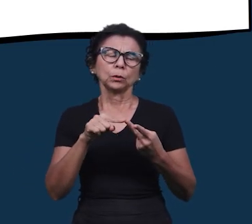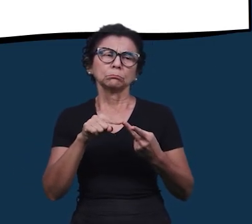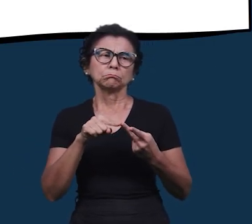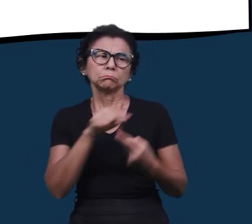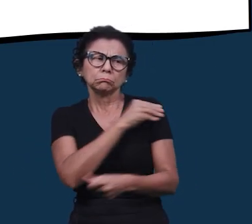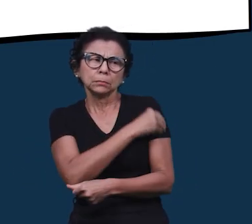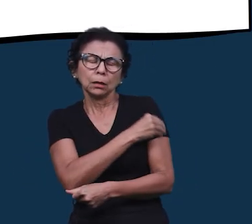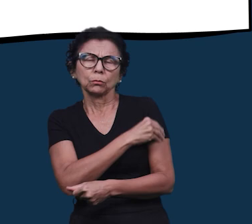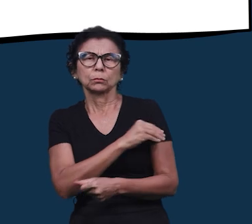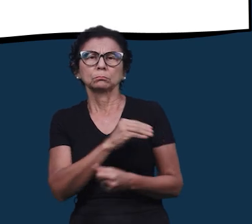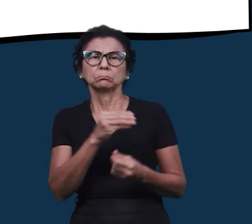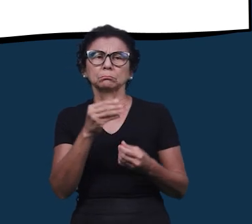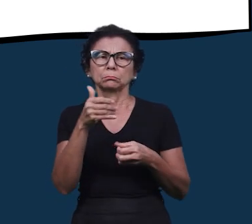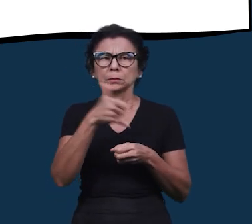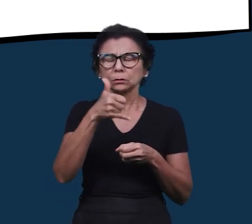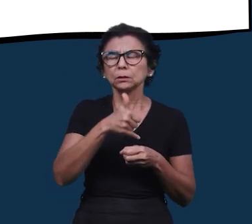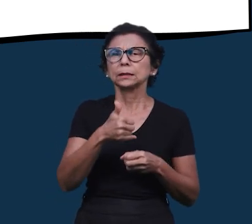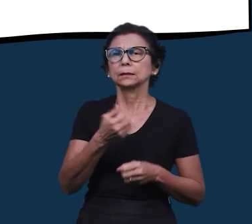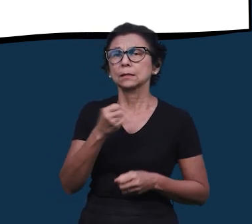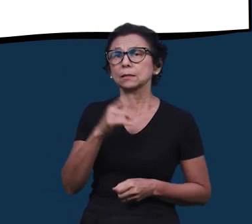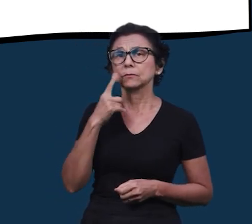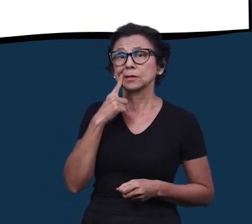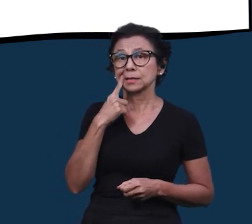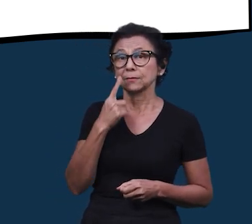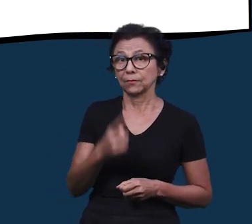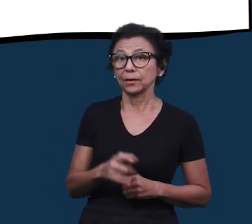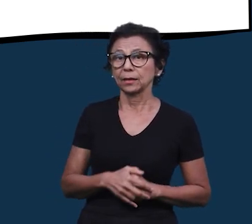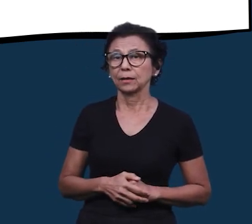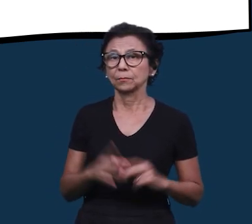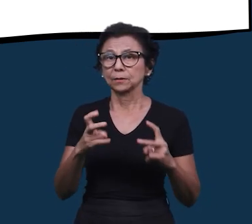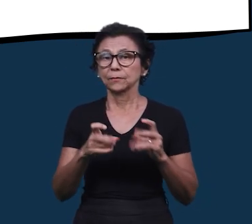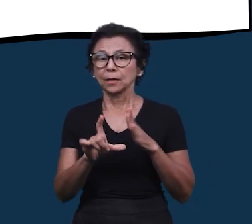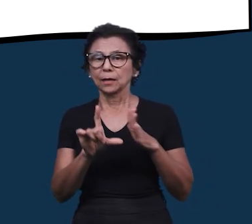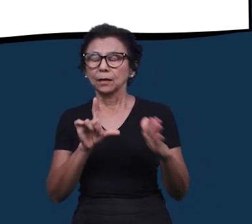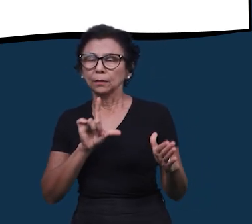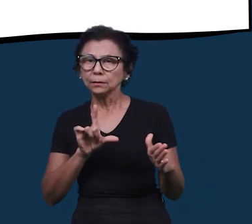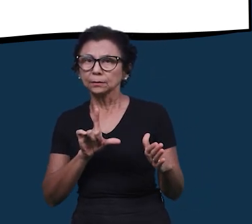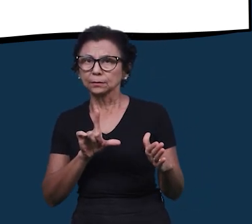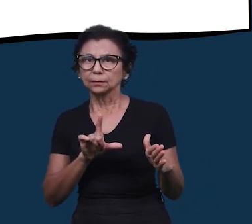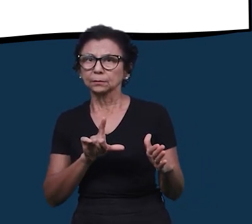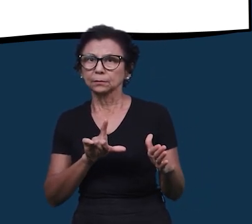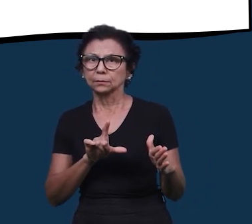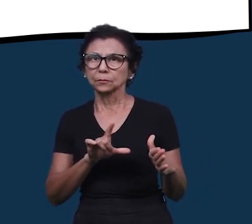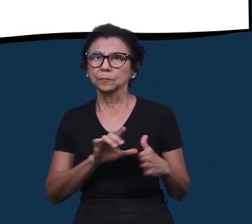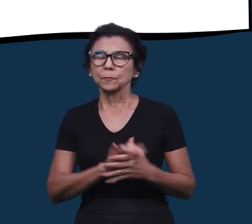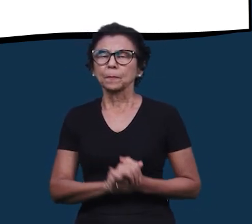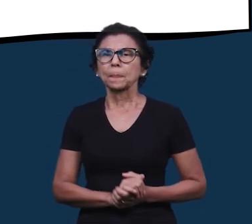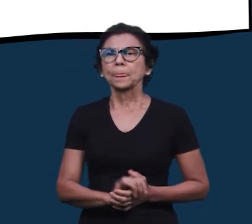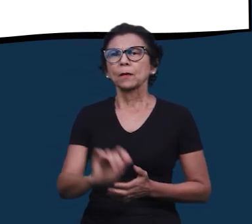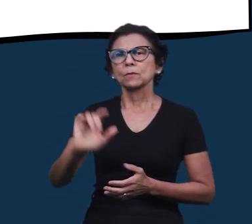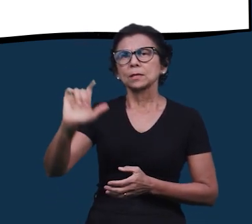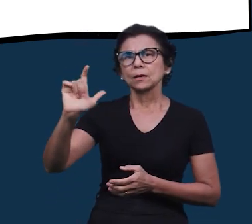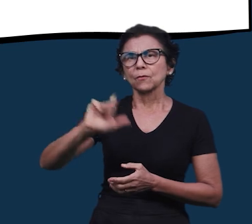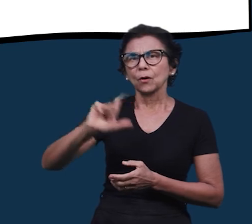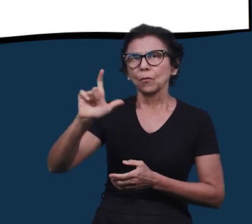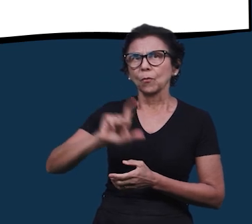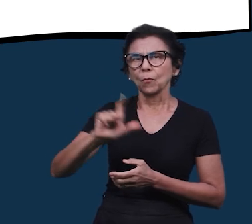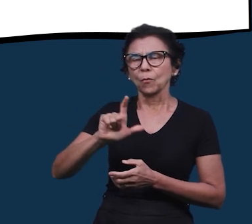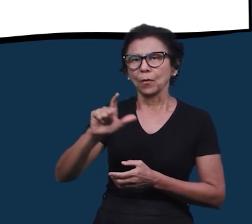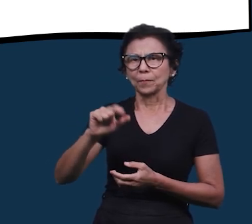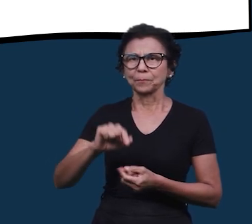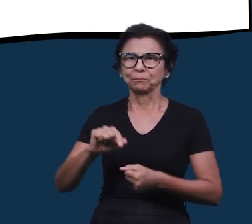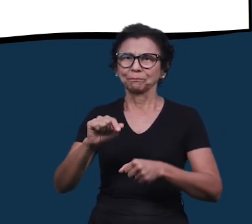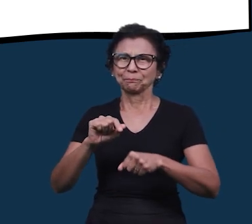Então, olha aqui, ó. Se você olhar anteriormente, quando você deixou em repouso, aparecem